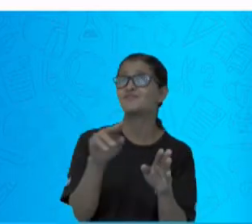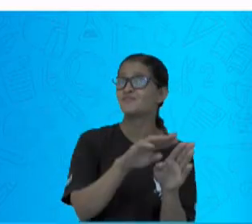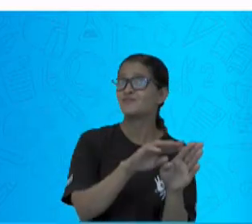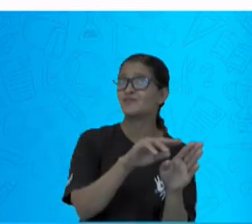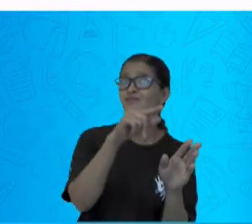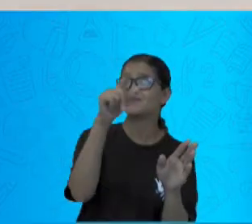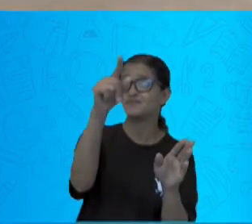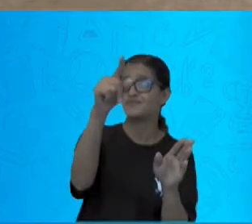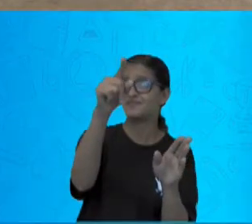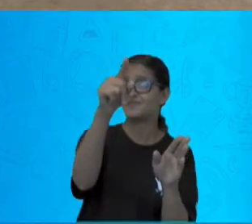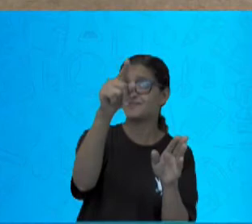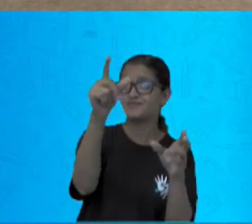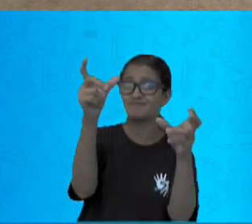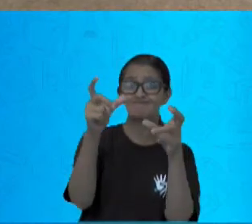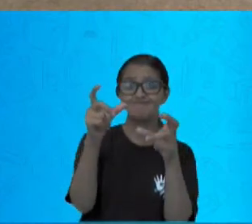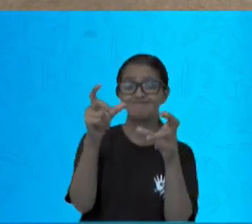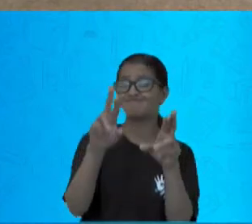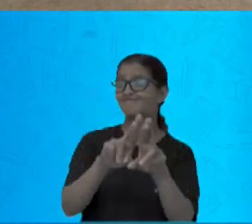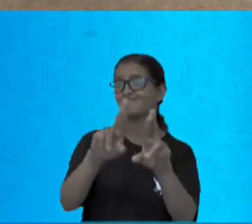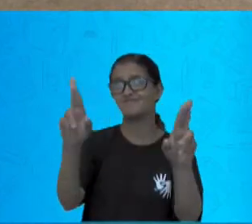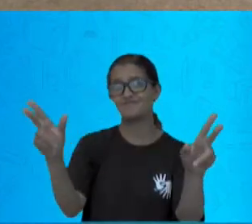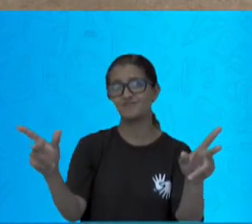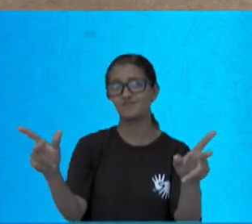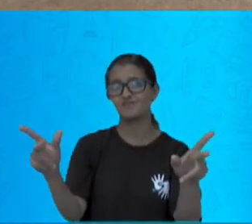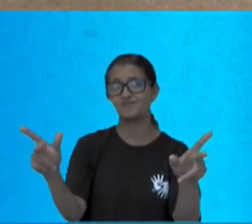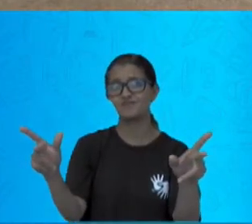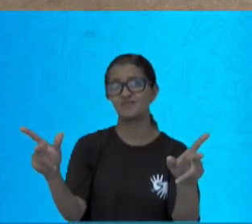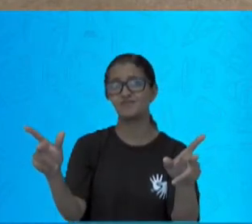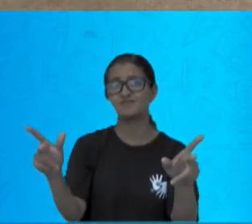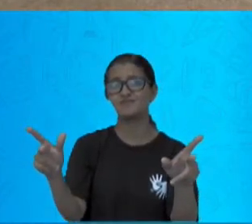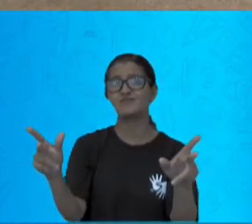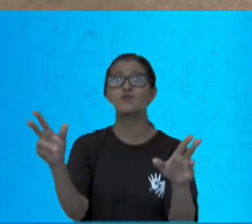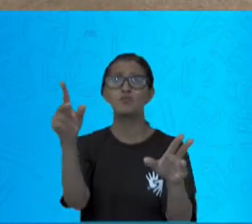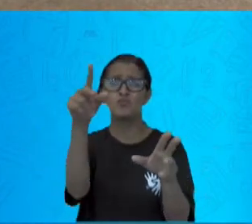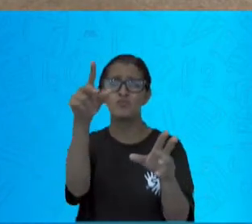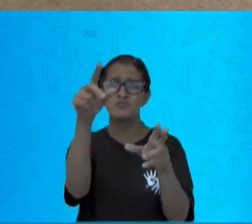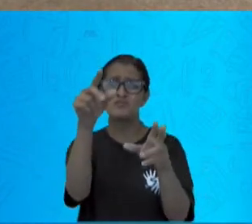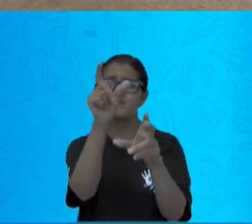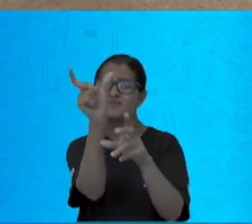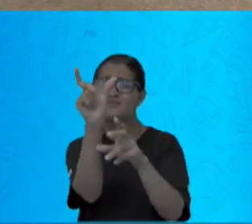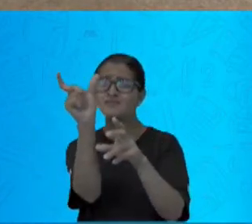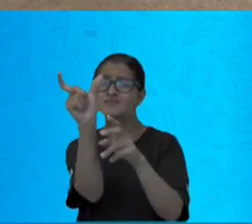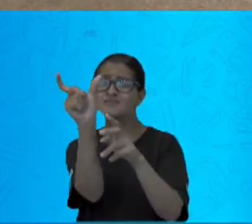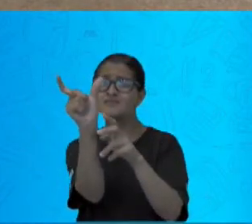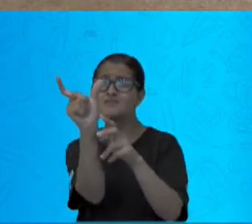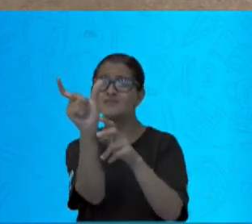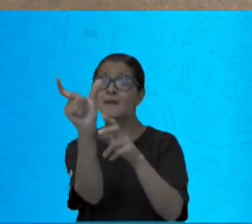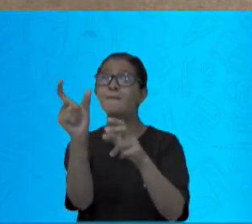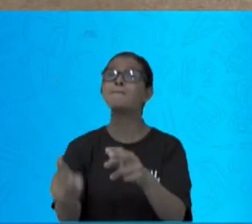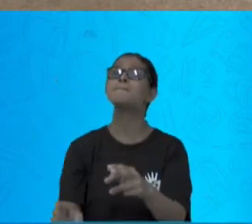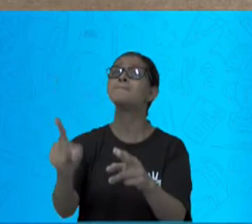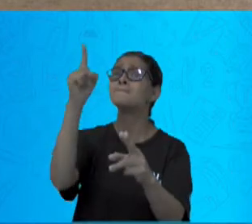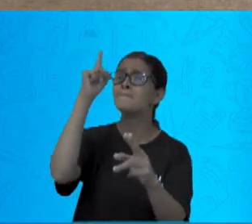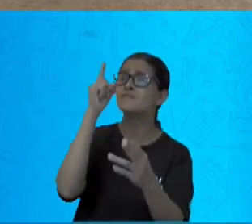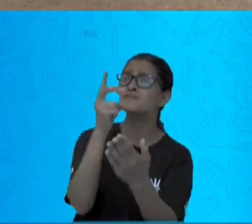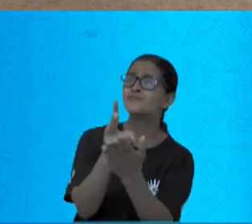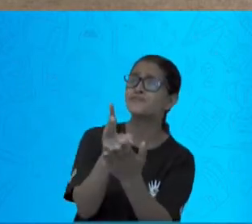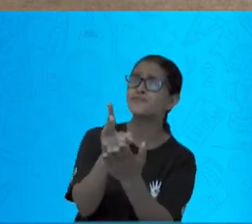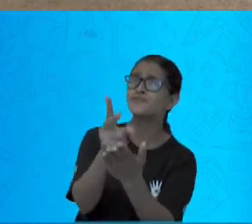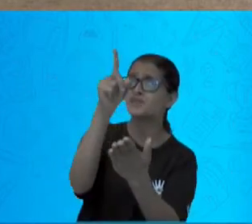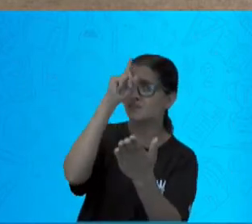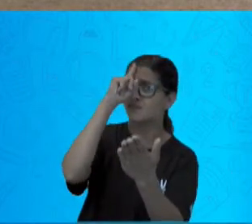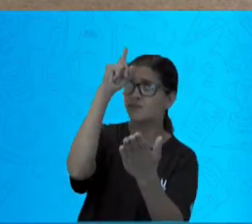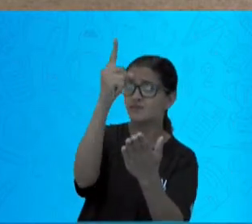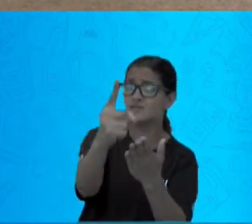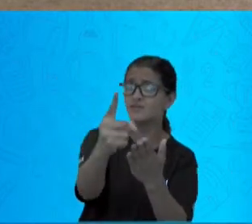16, respectivamente. Toda vez que você vê essa palavra respectivamente, quer dizer na mesma ordem. 16 é